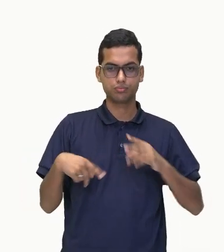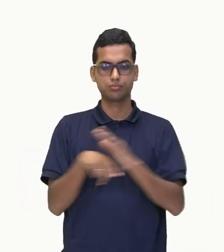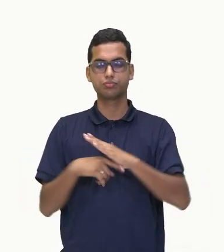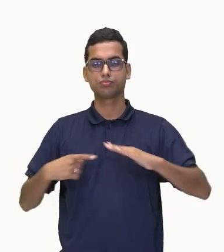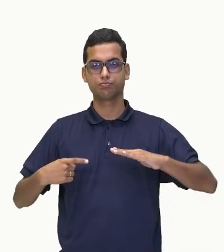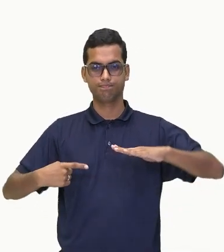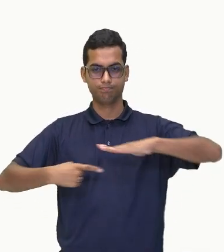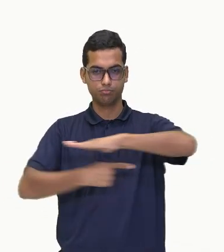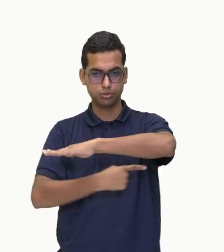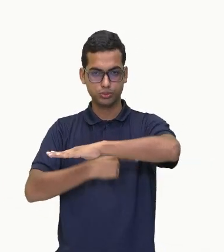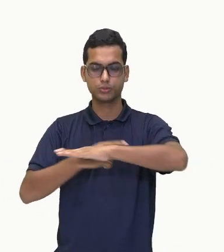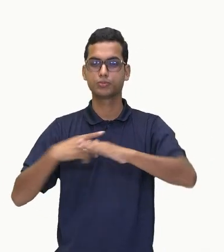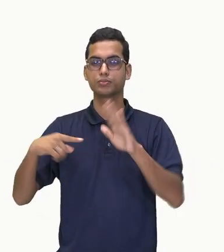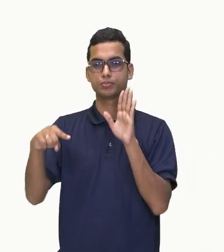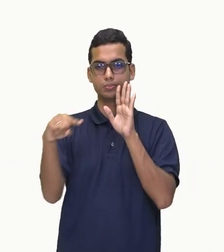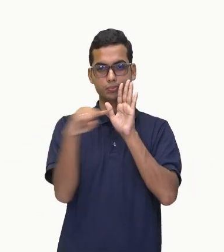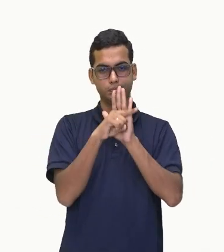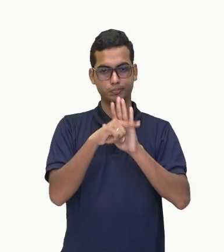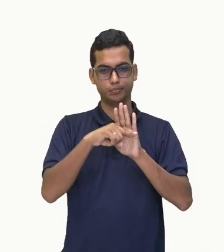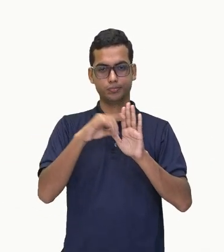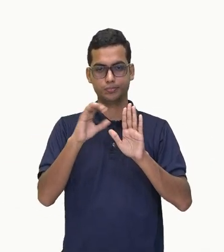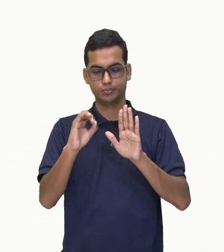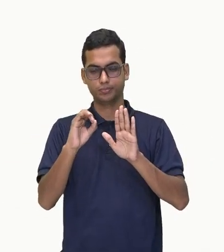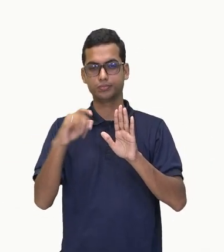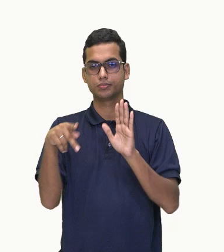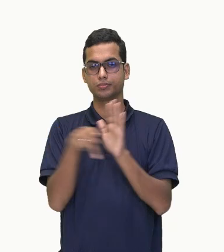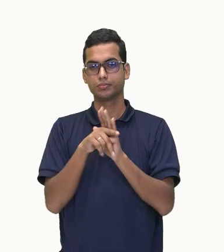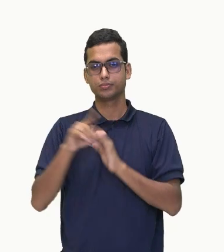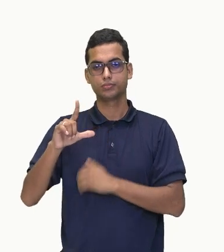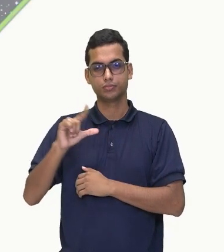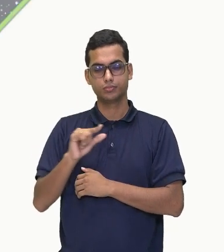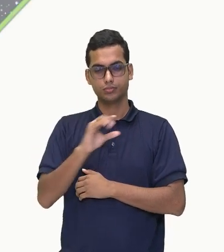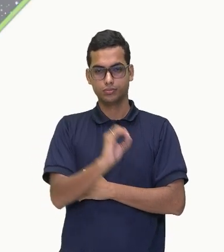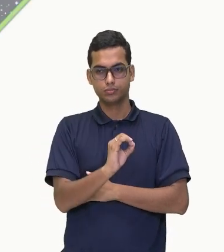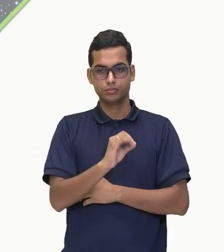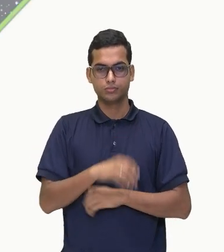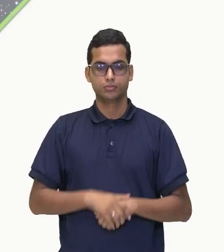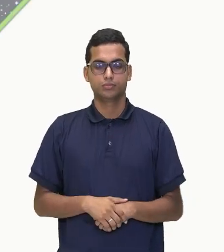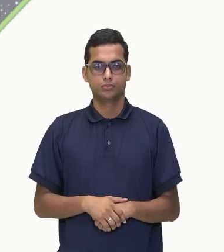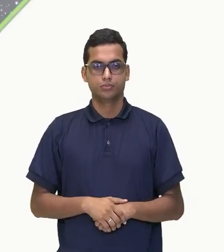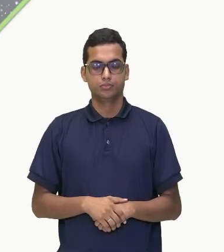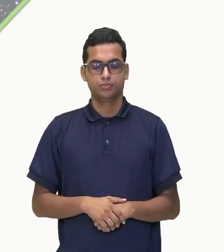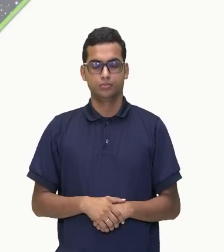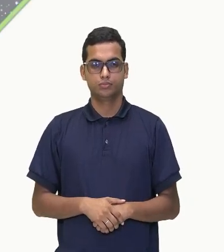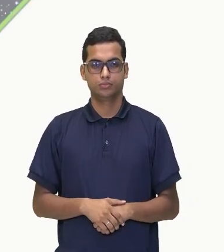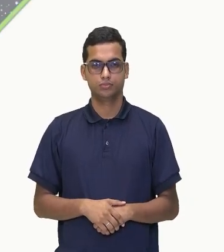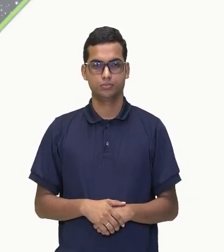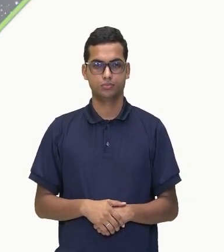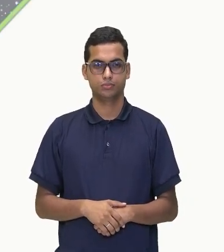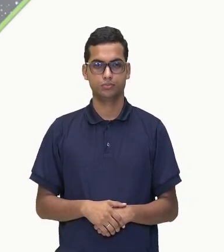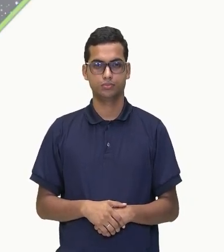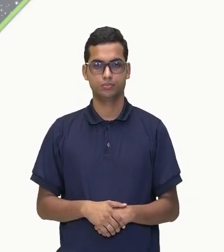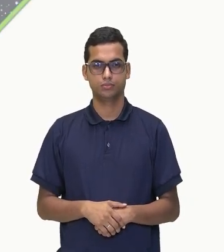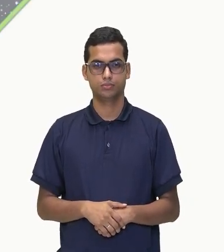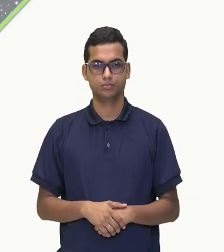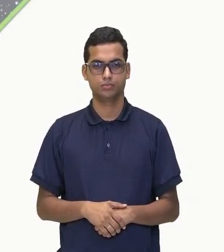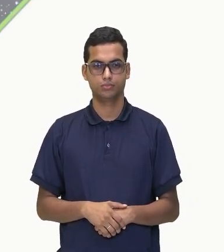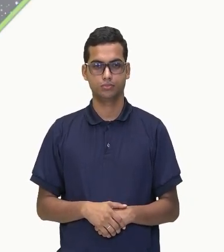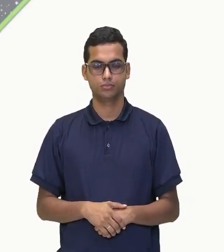Muito bem. Dando continuidade, você tem aí. Se a trajetória para